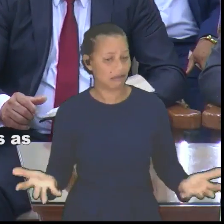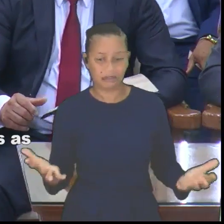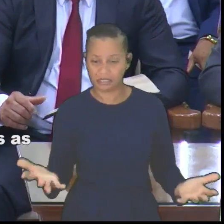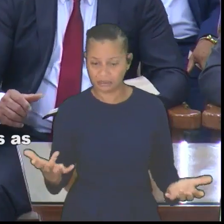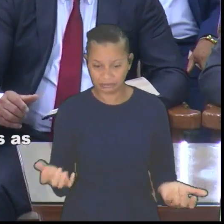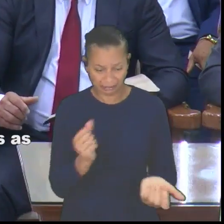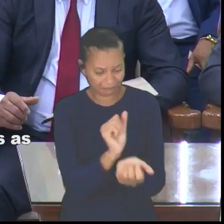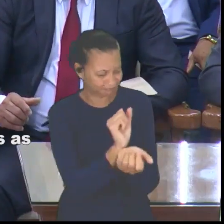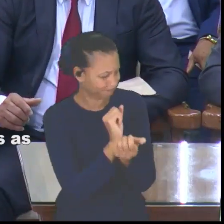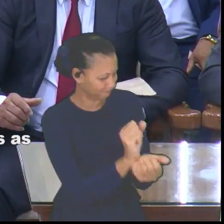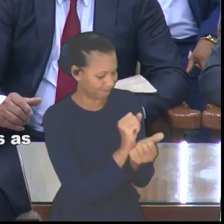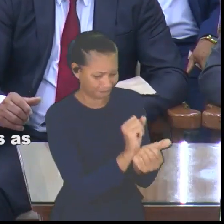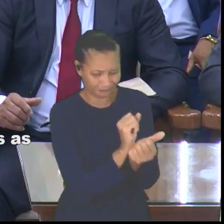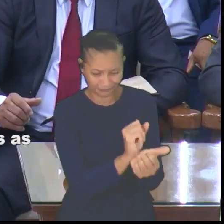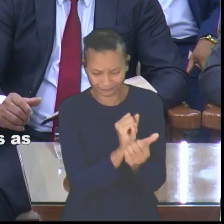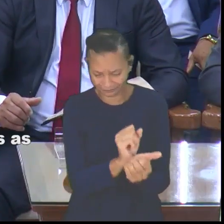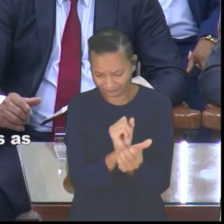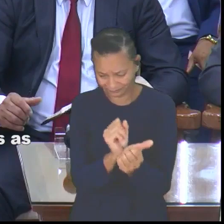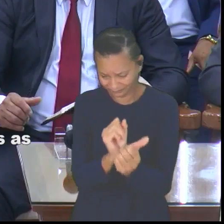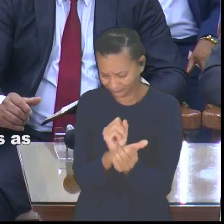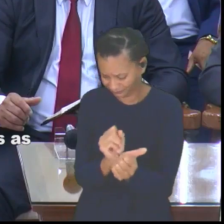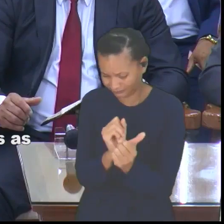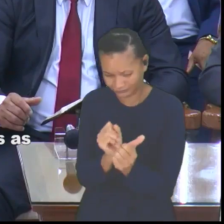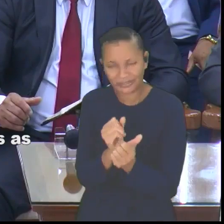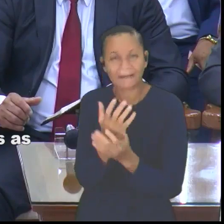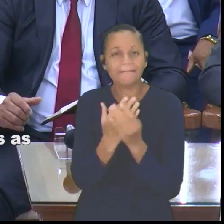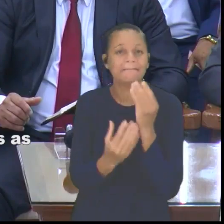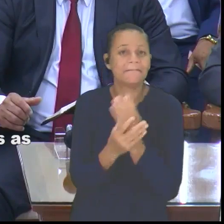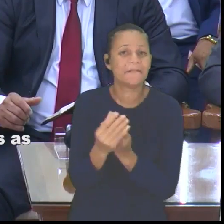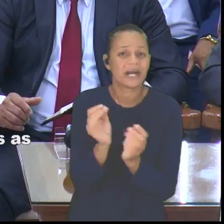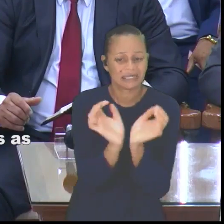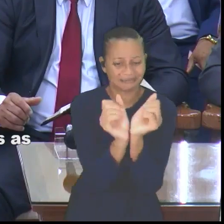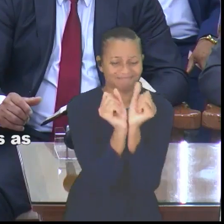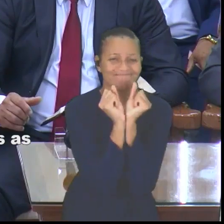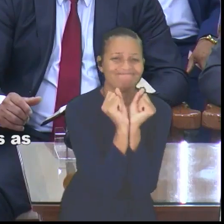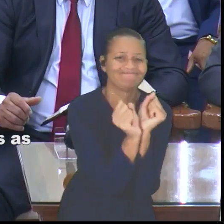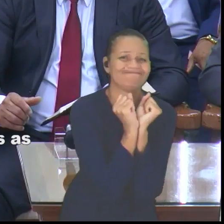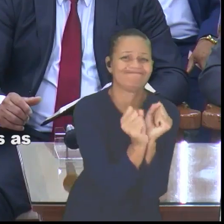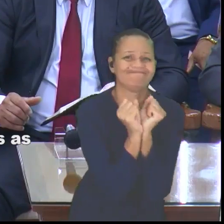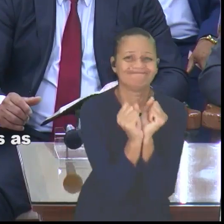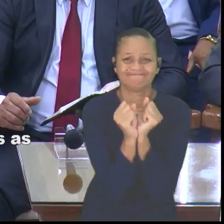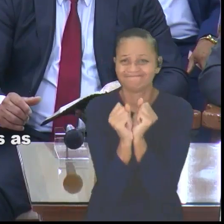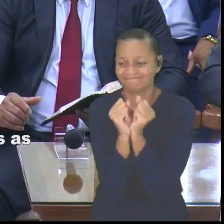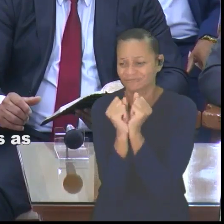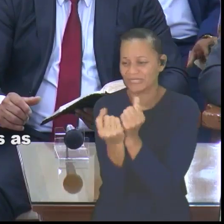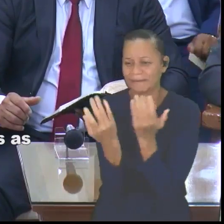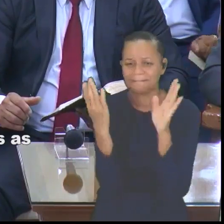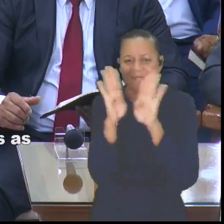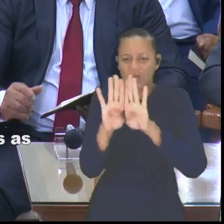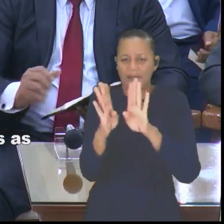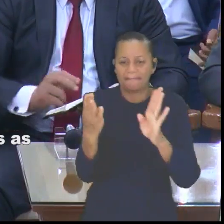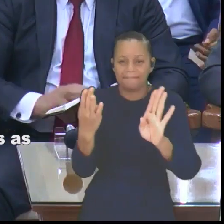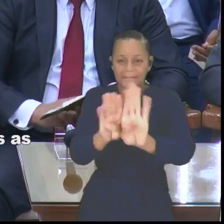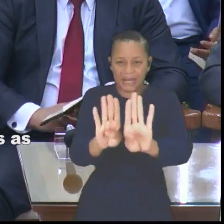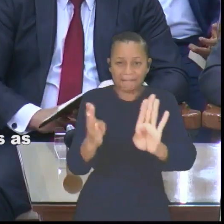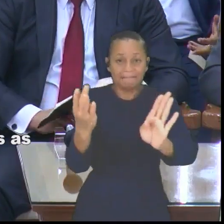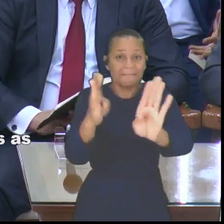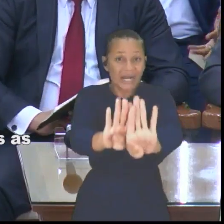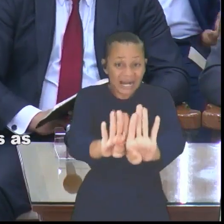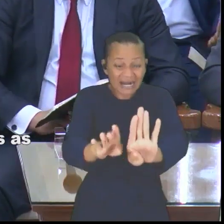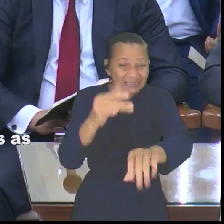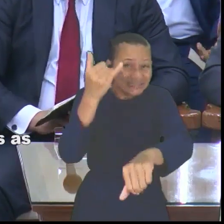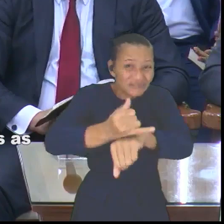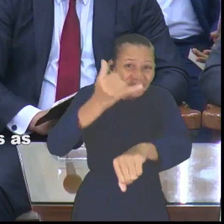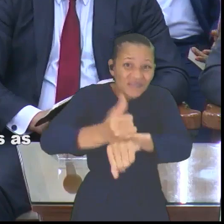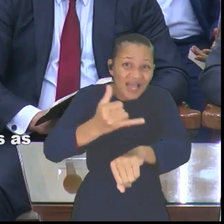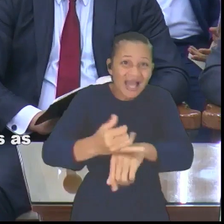das correntes nas mãos de Pedro, nos pulsos de Pedro, havia portões e ainda tinha um portão grande de